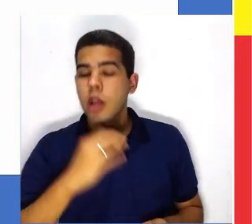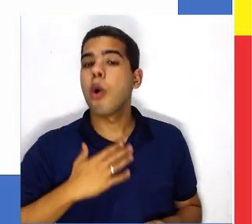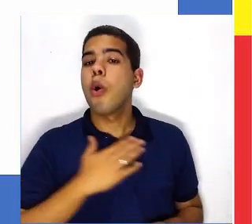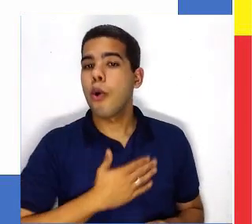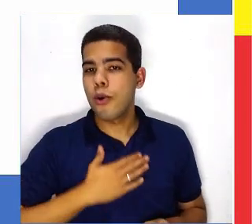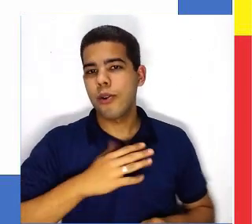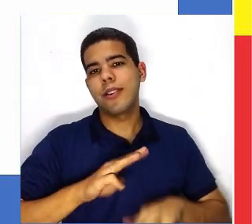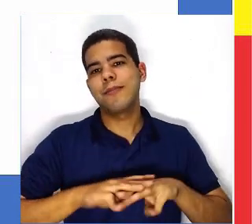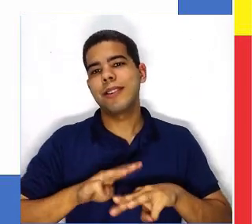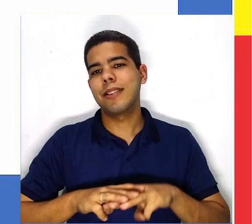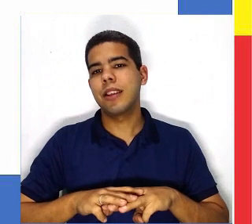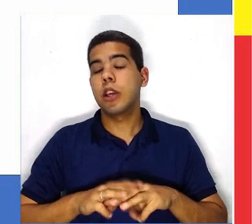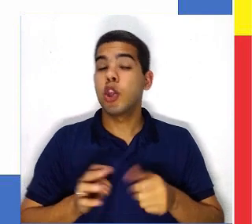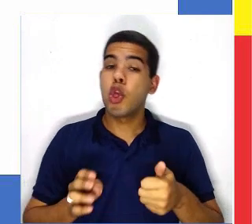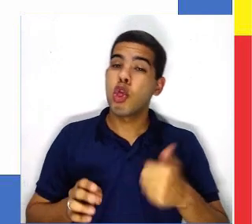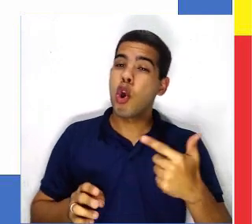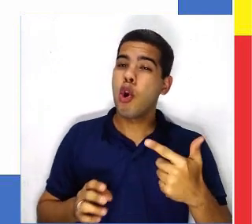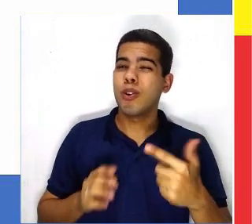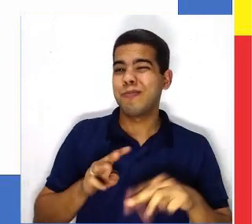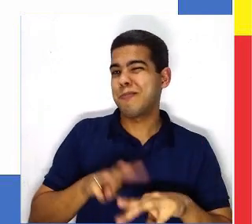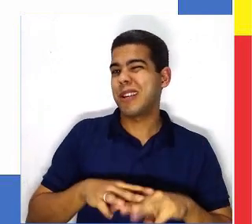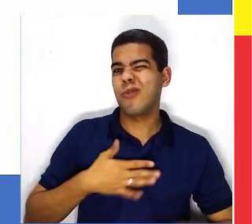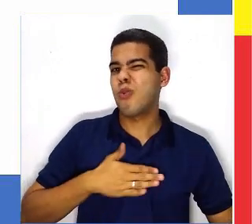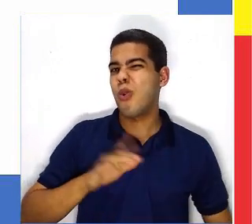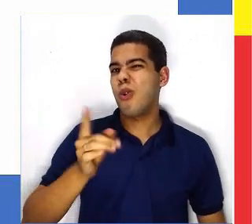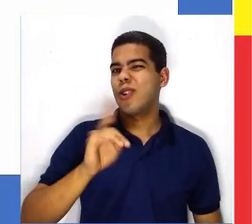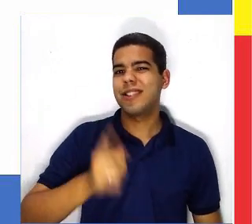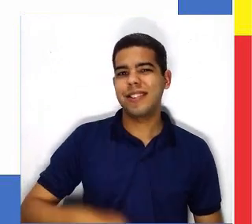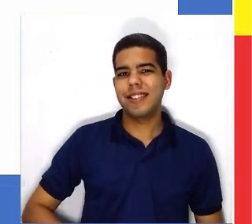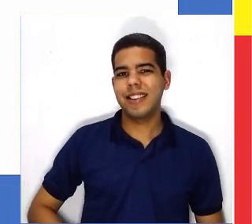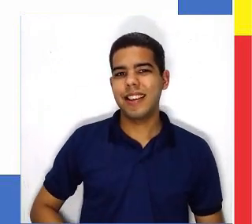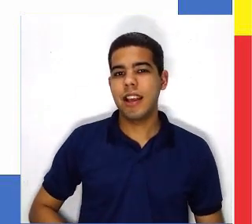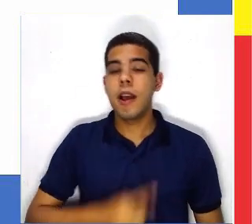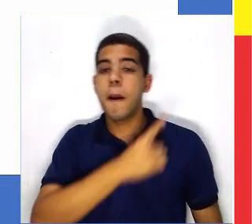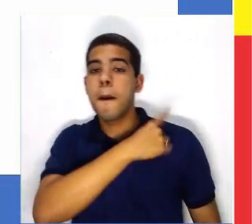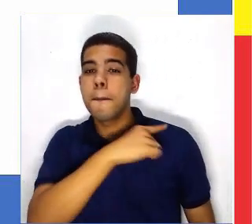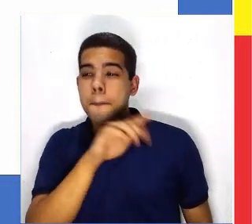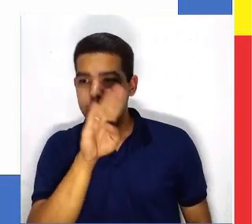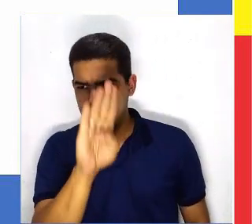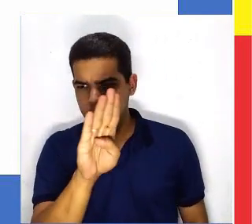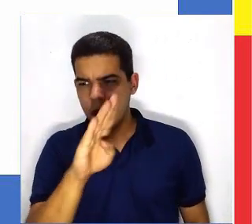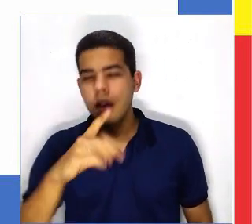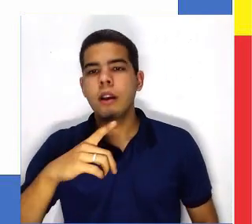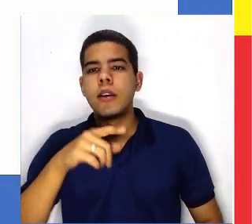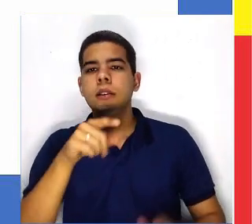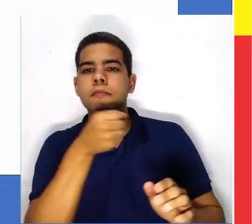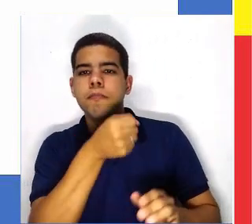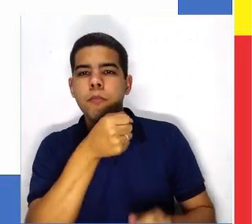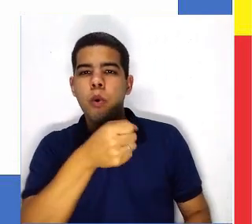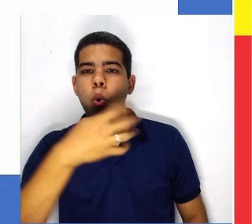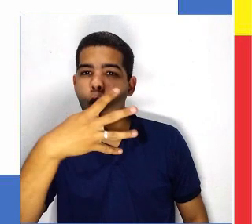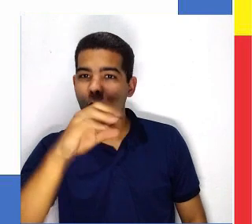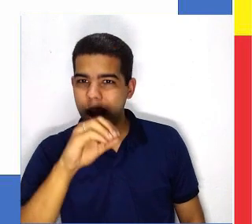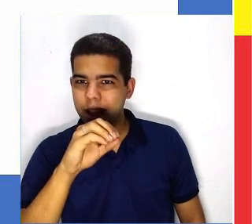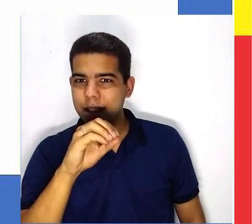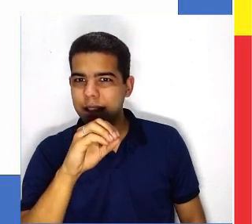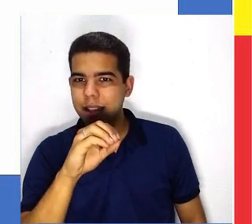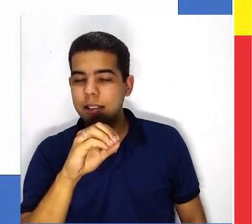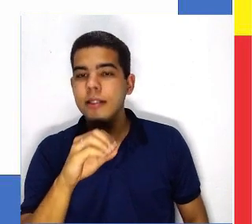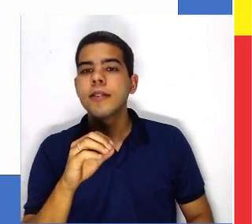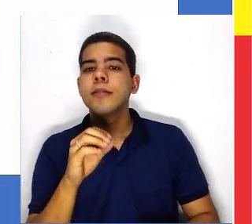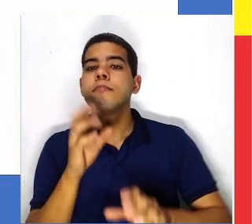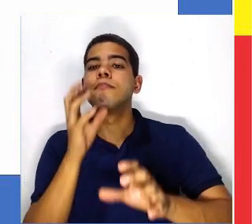de matemática e 12 não gostam. No primeiro B, 40 alunos foram entrevistados. Após a análise dos